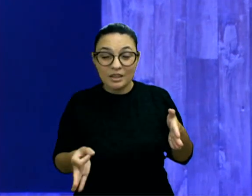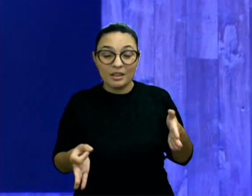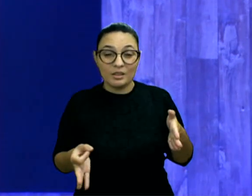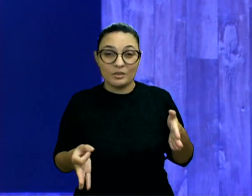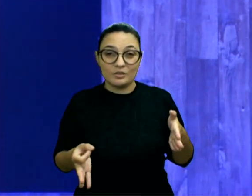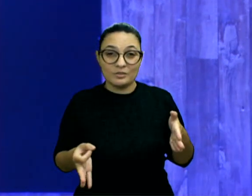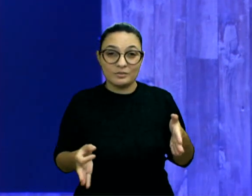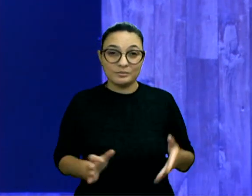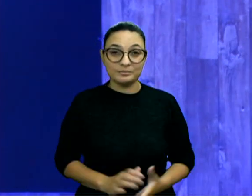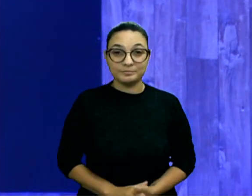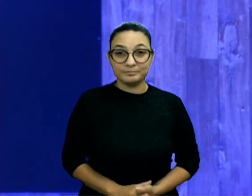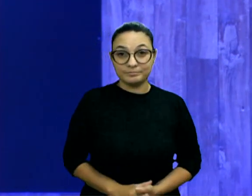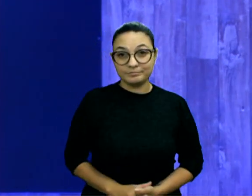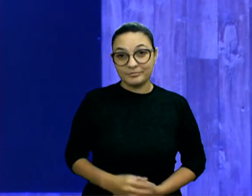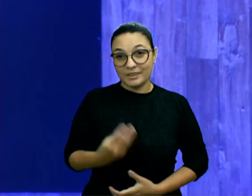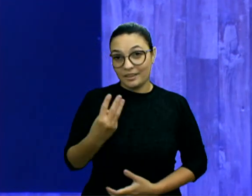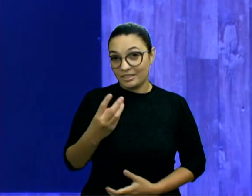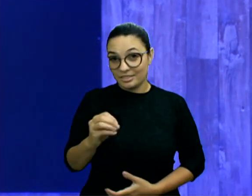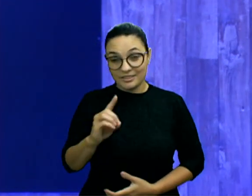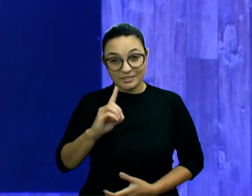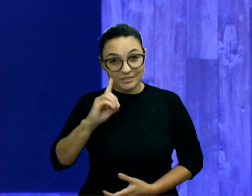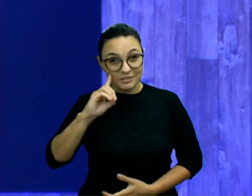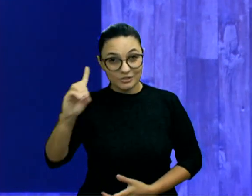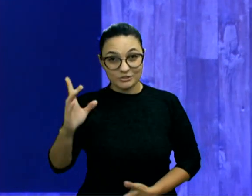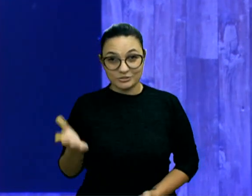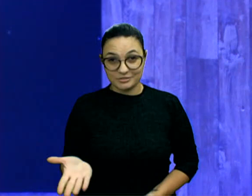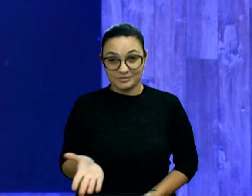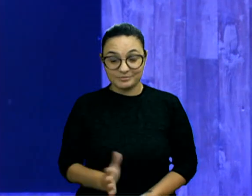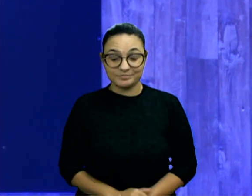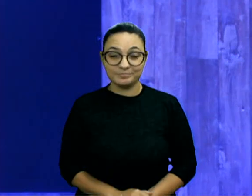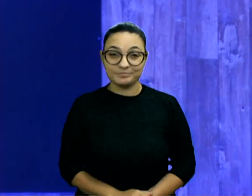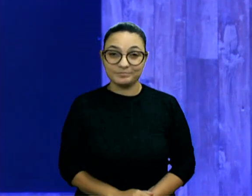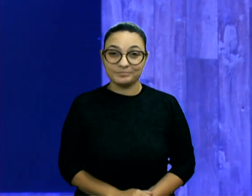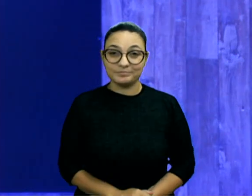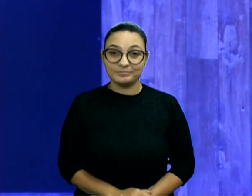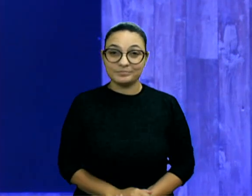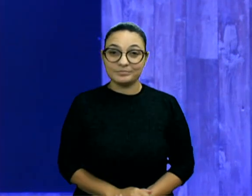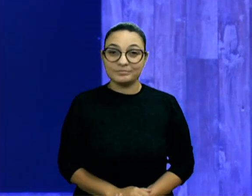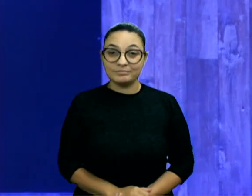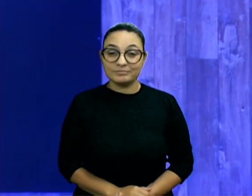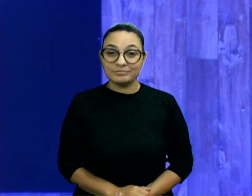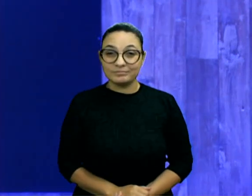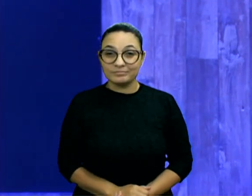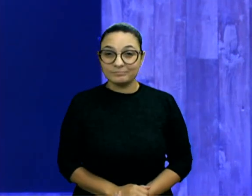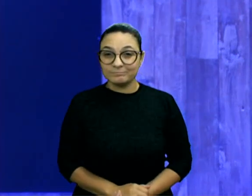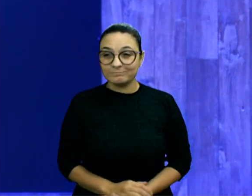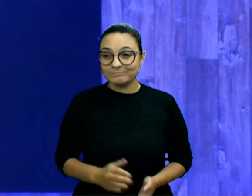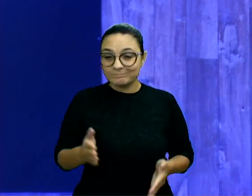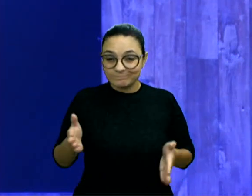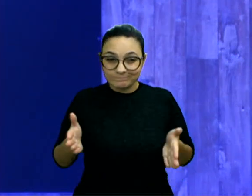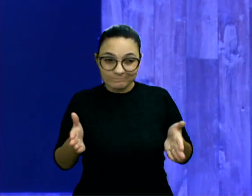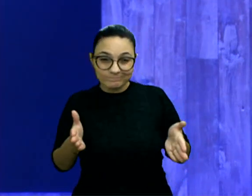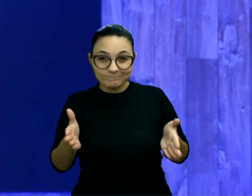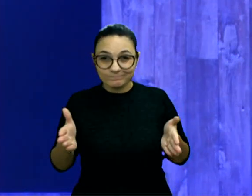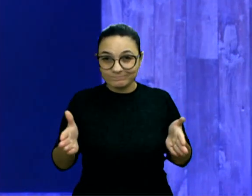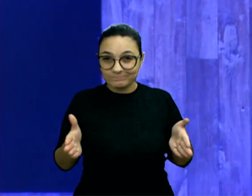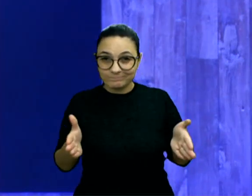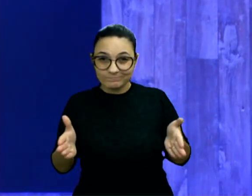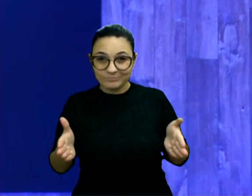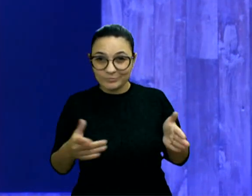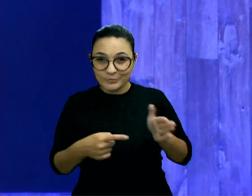Eram apenas 30 dias. Era apenas um intervalo. Era apenas